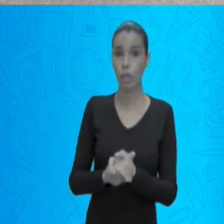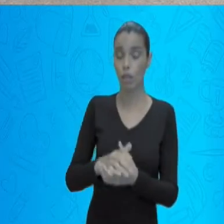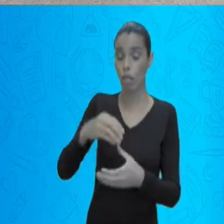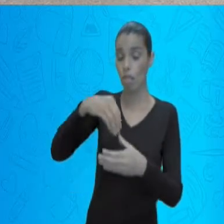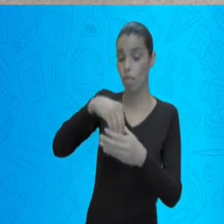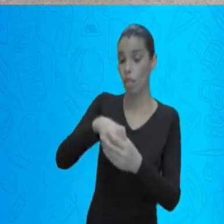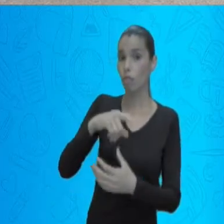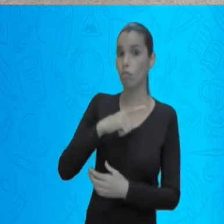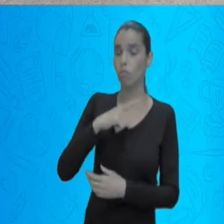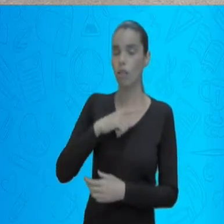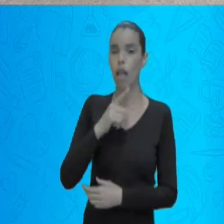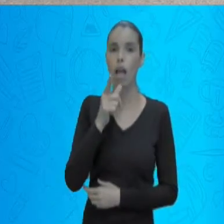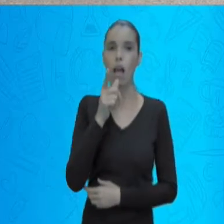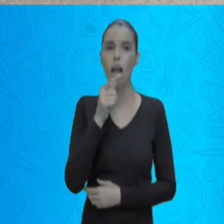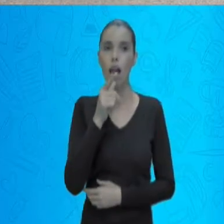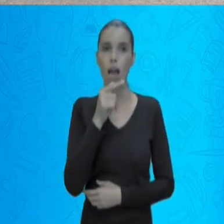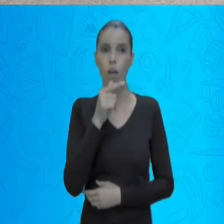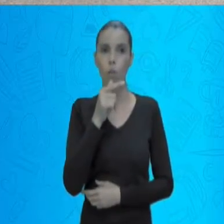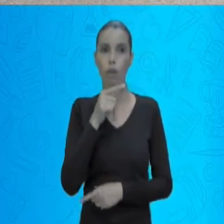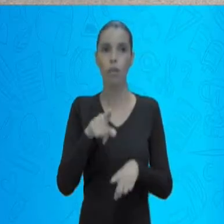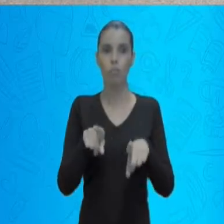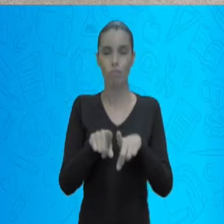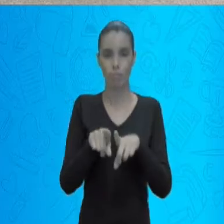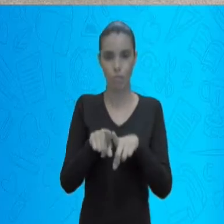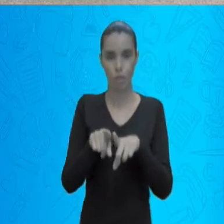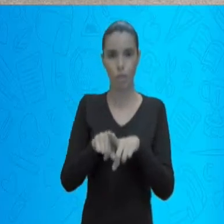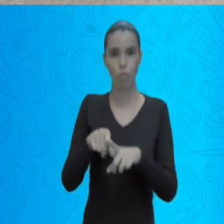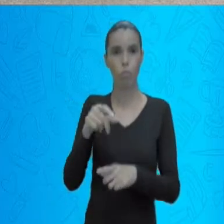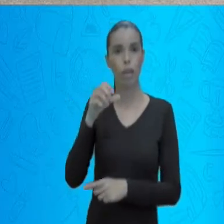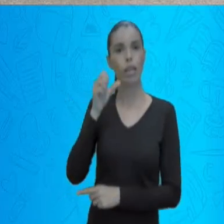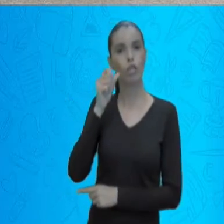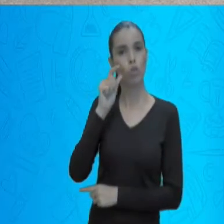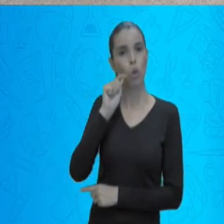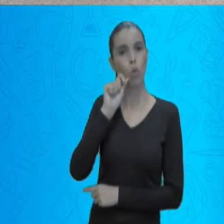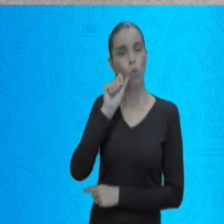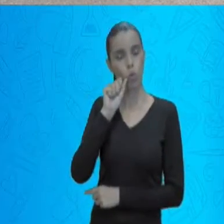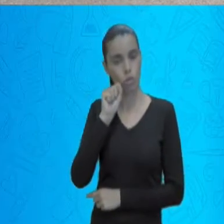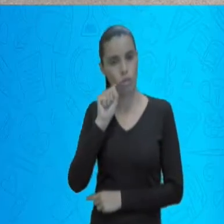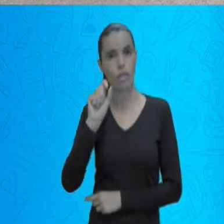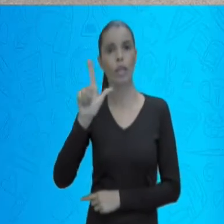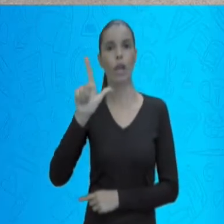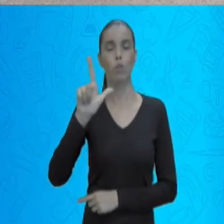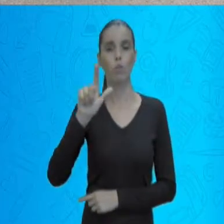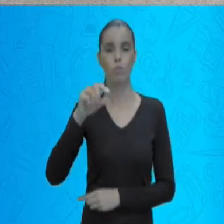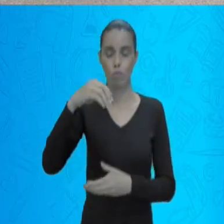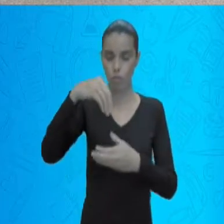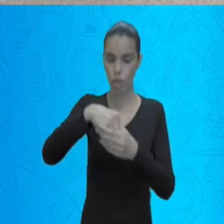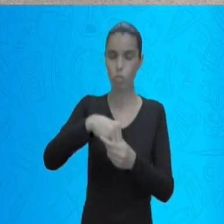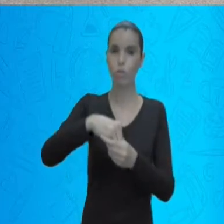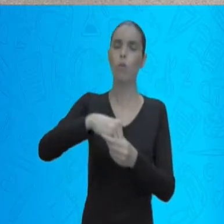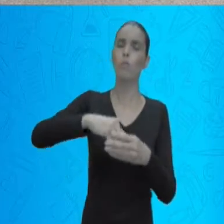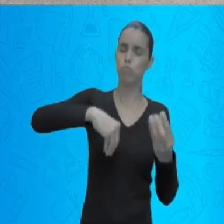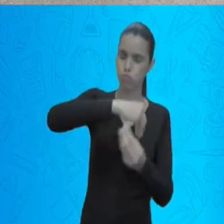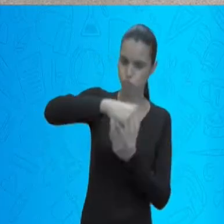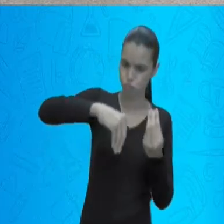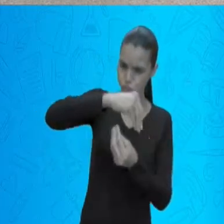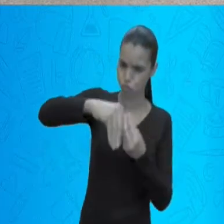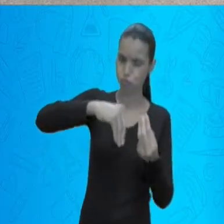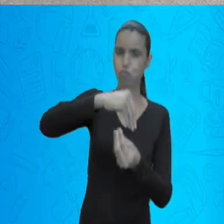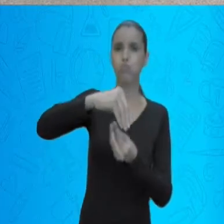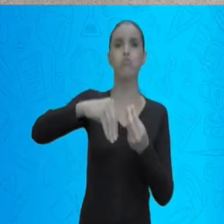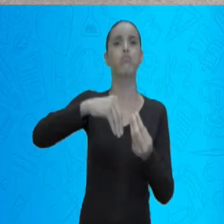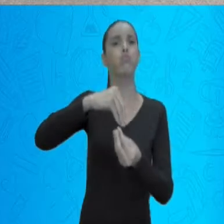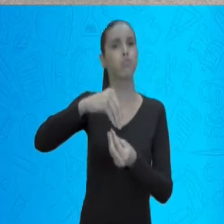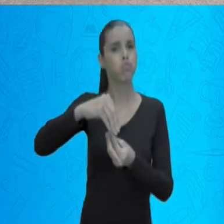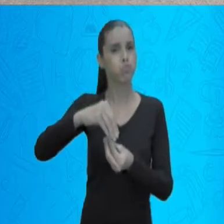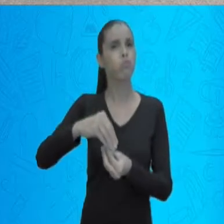outro recipiente, no mesmo recipiente, pegou um pouco de sal e colocou. É uma mistura. Água